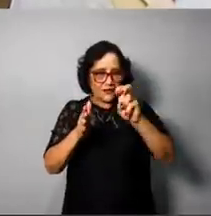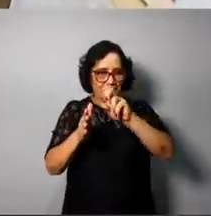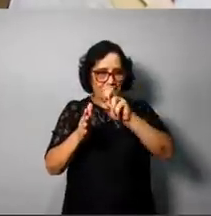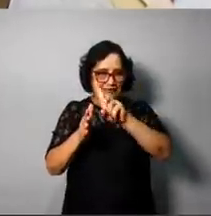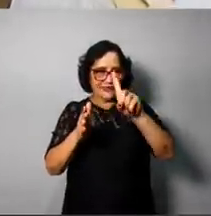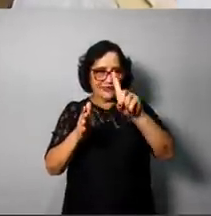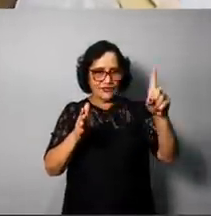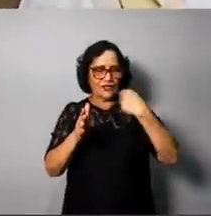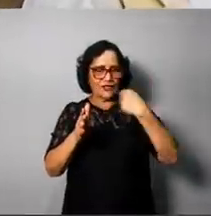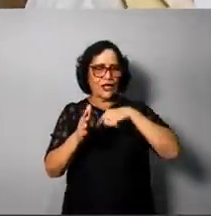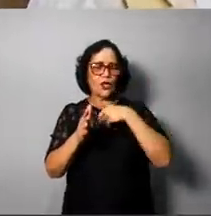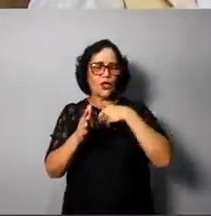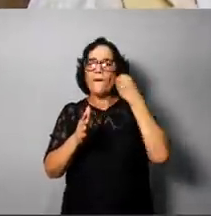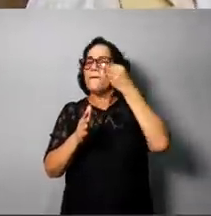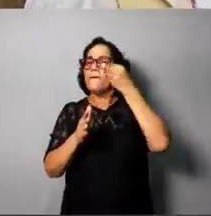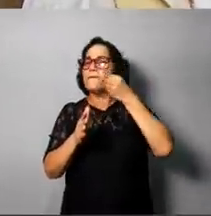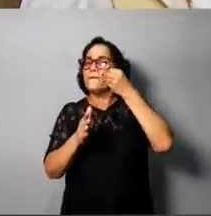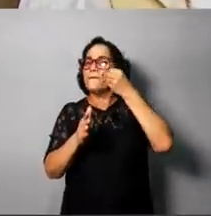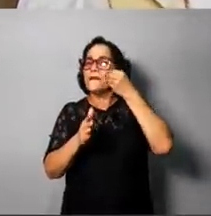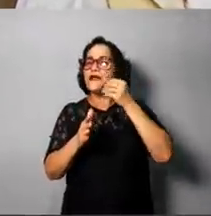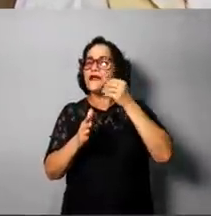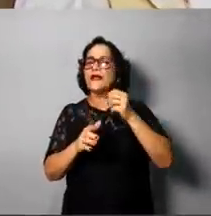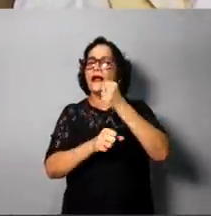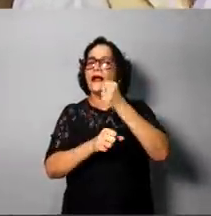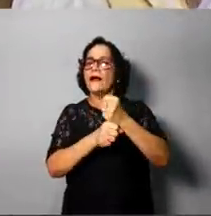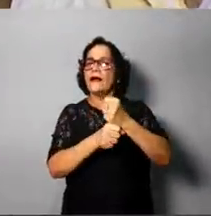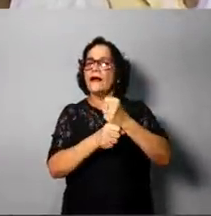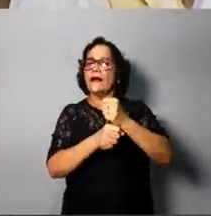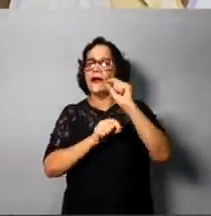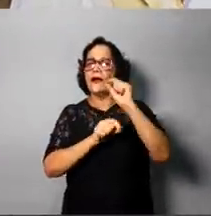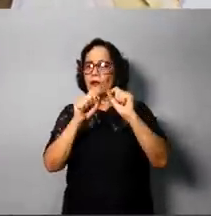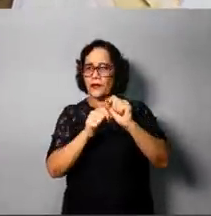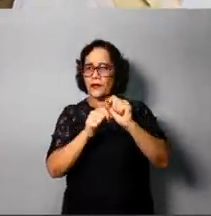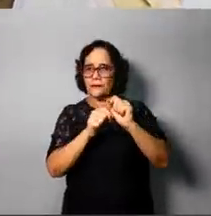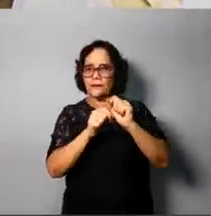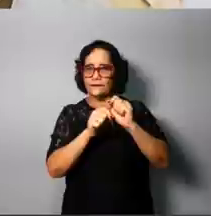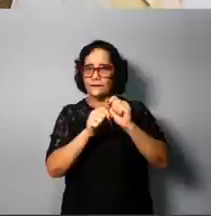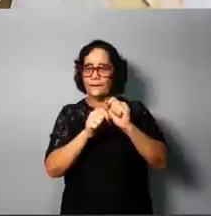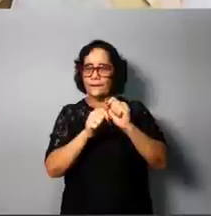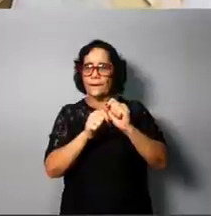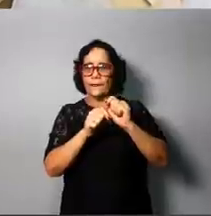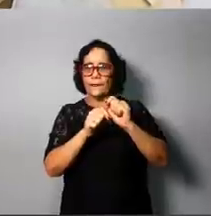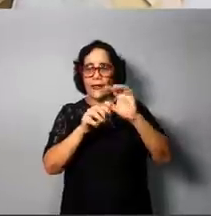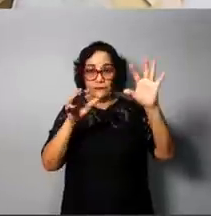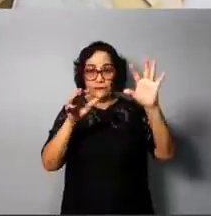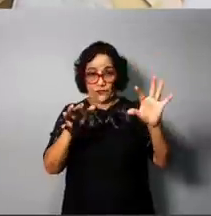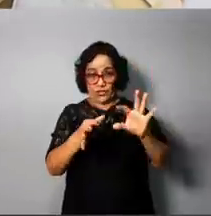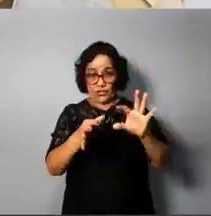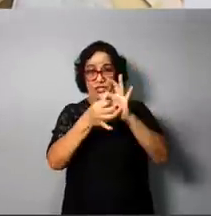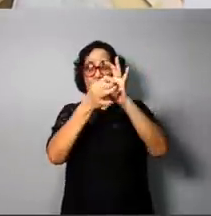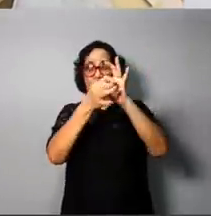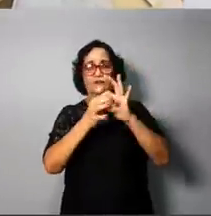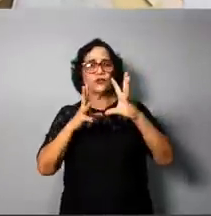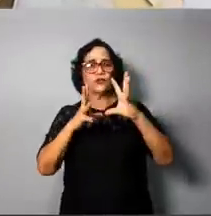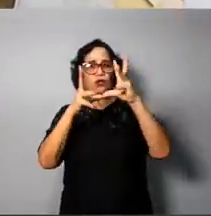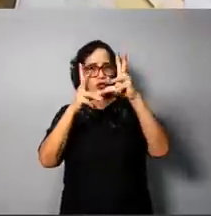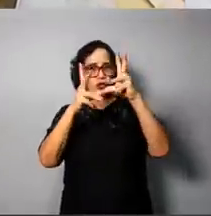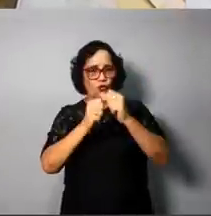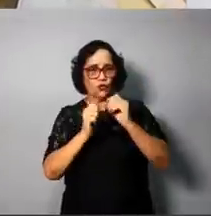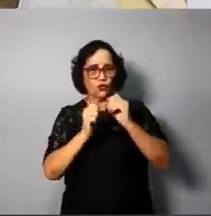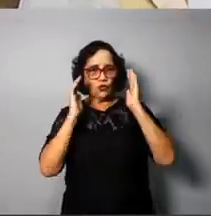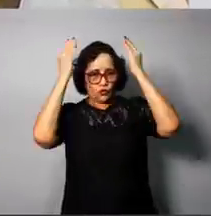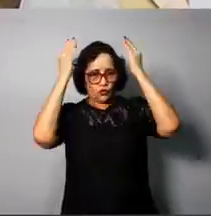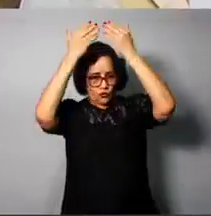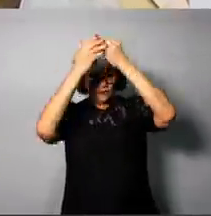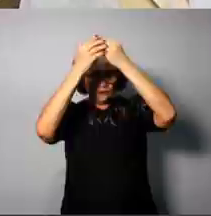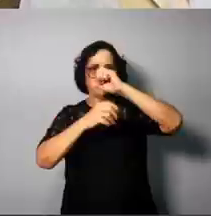os anos é a unidade entre nós, os bispos das várias dioceses e prelazias.